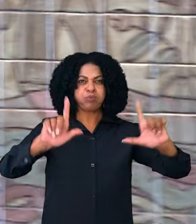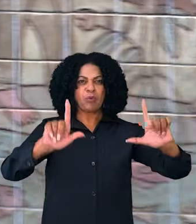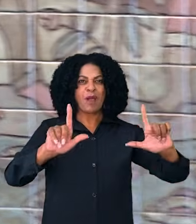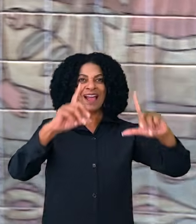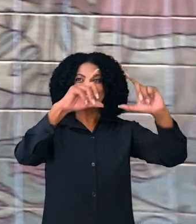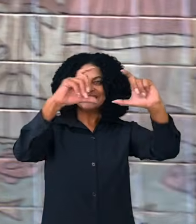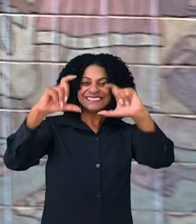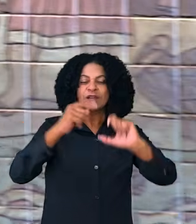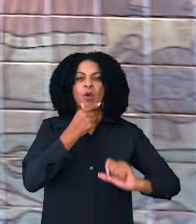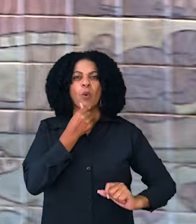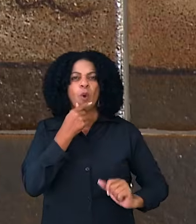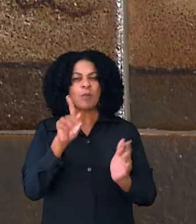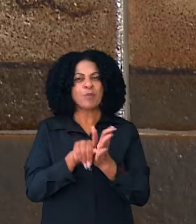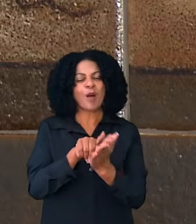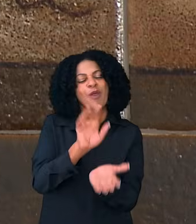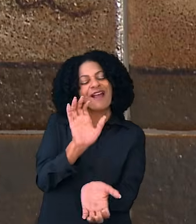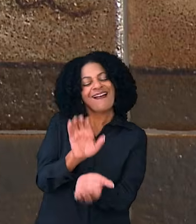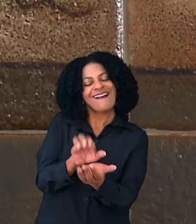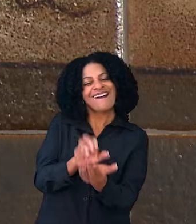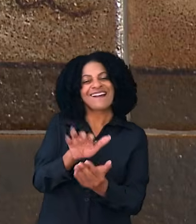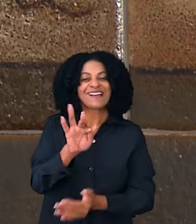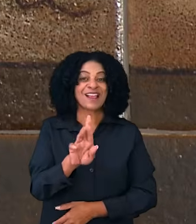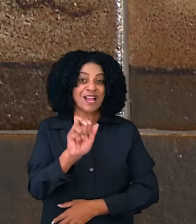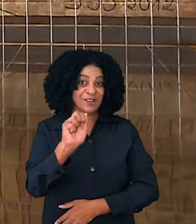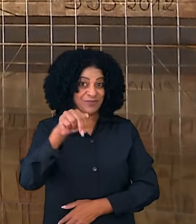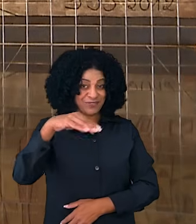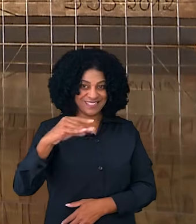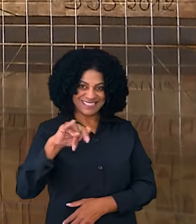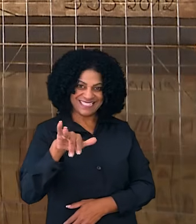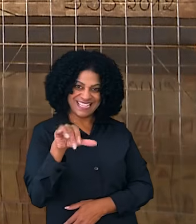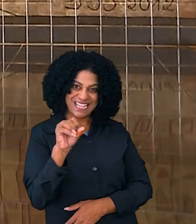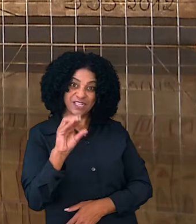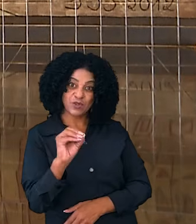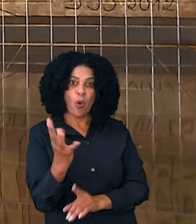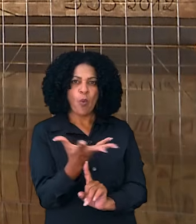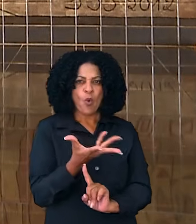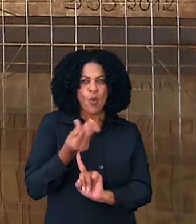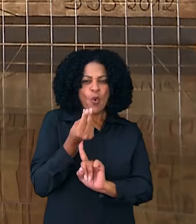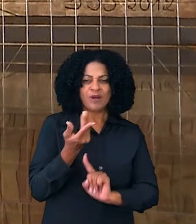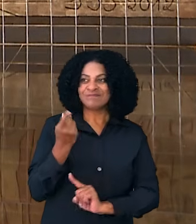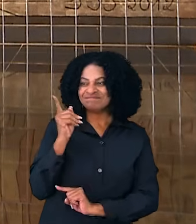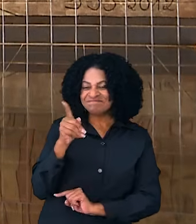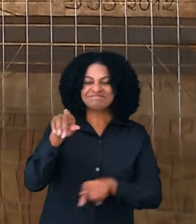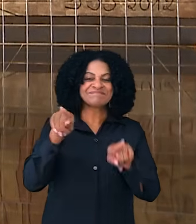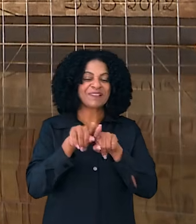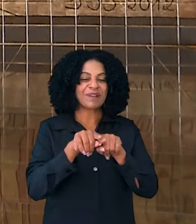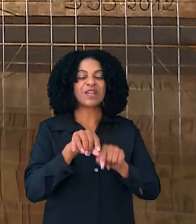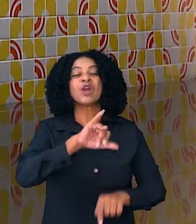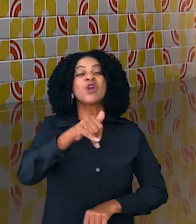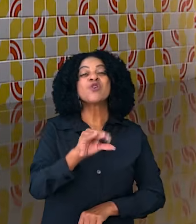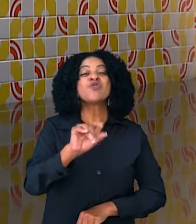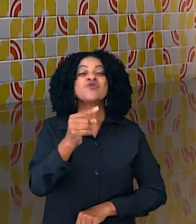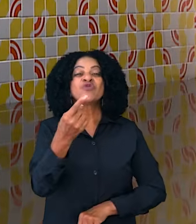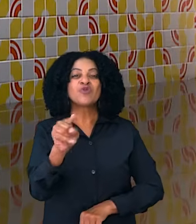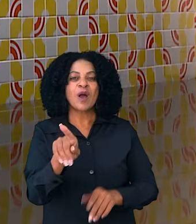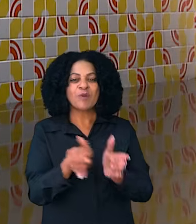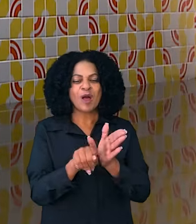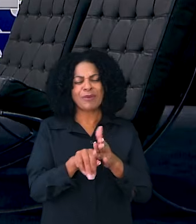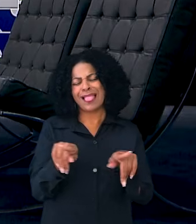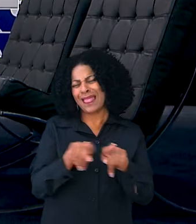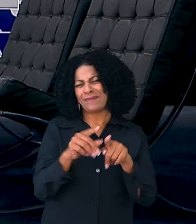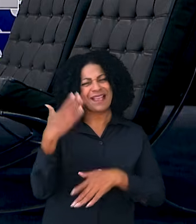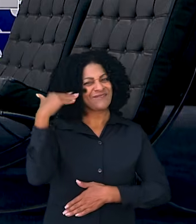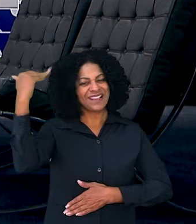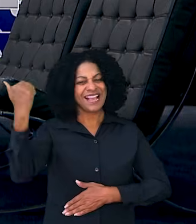cerâmica do artista pernambucano Francisco Brenan, instalado no átrio João Oreste Dallazen, além dos